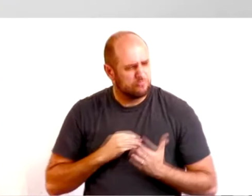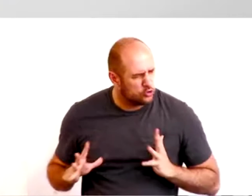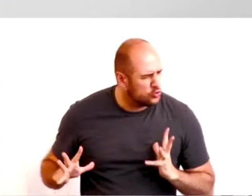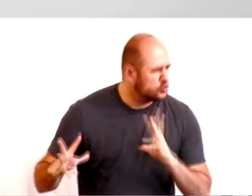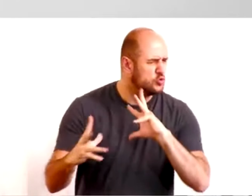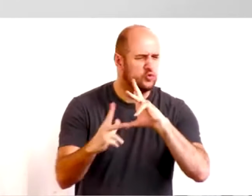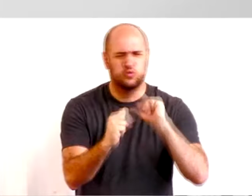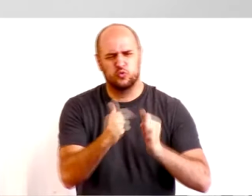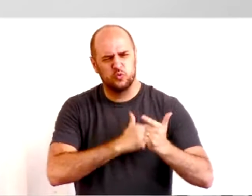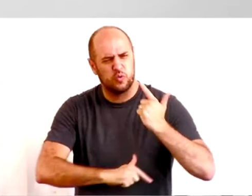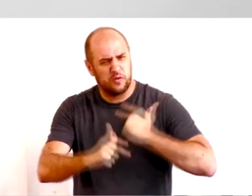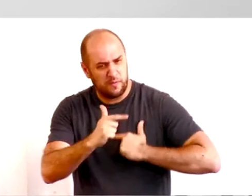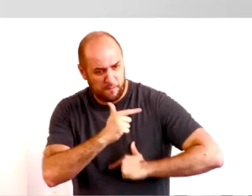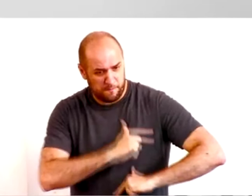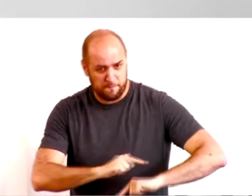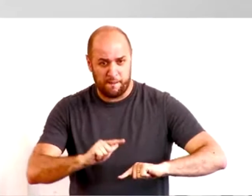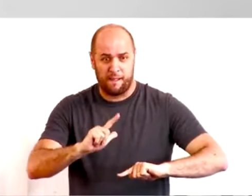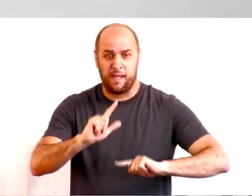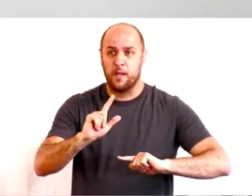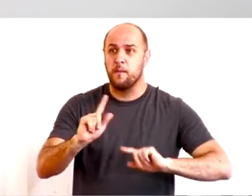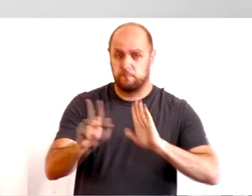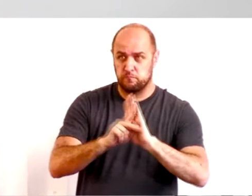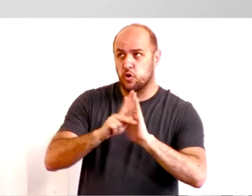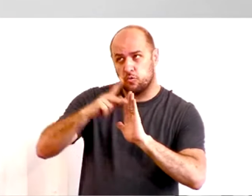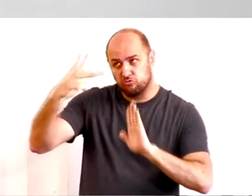e purificar para si mesmo um povo